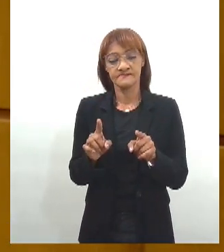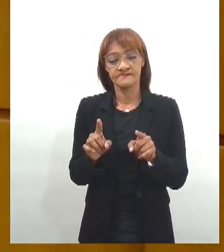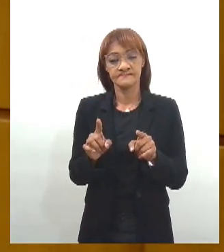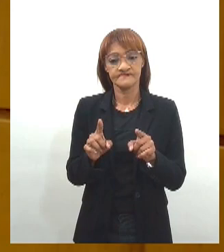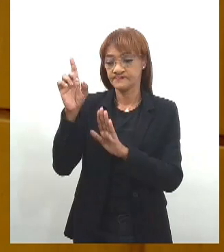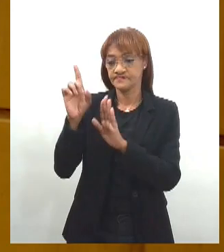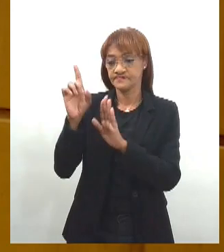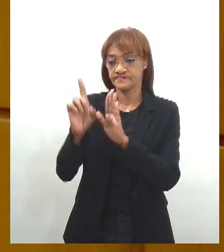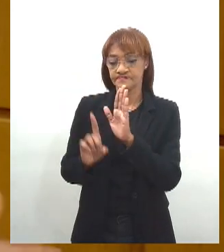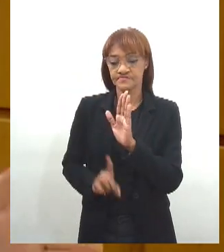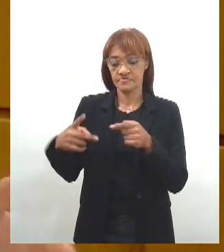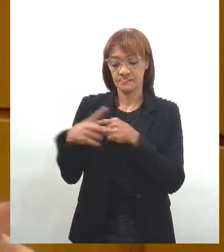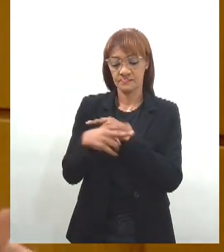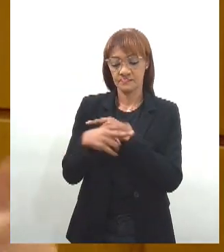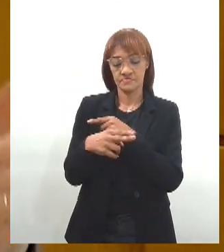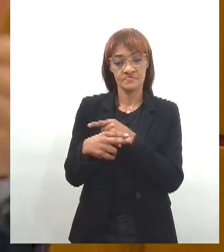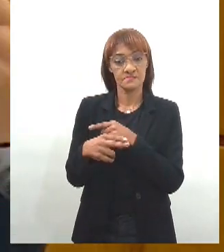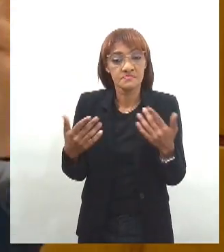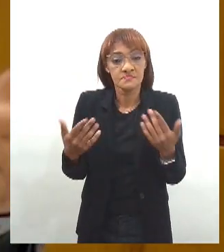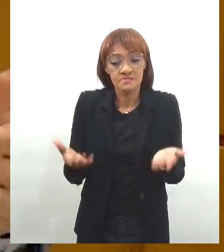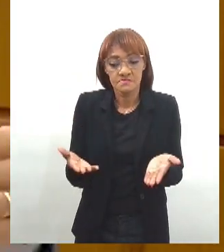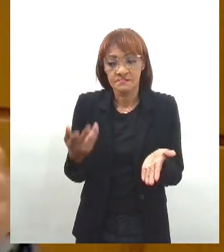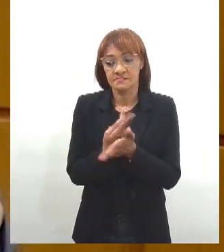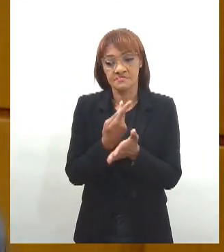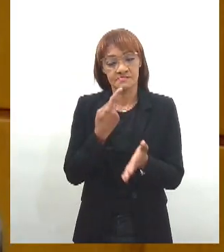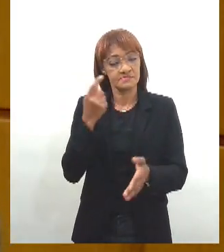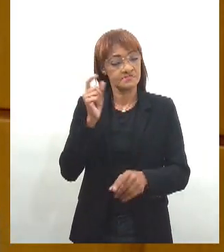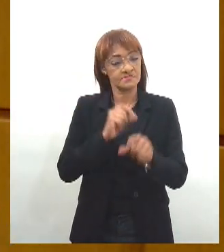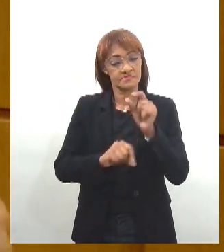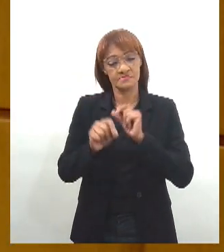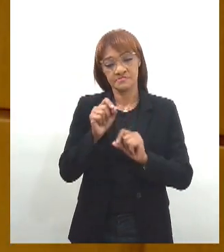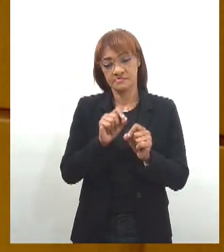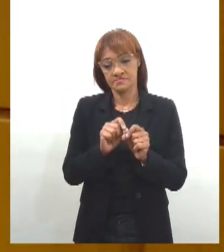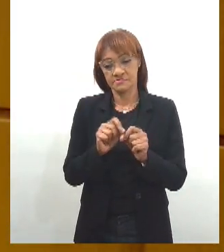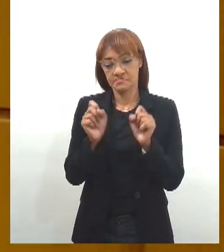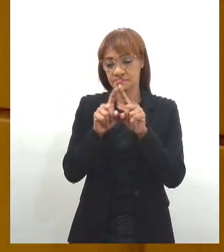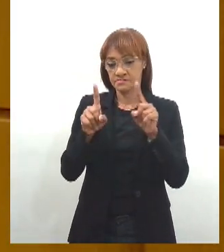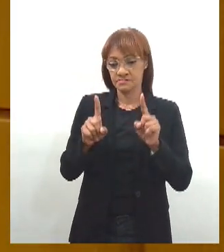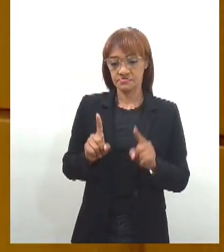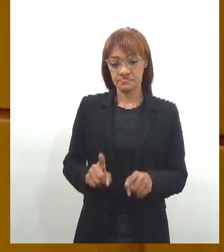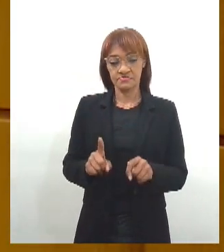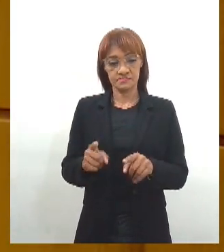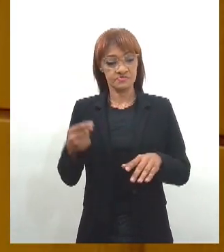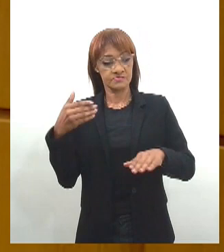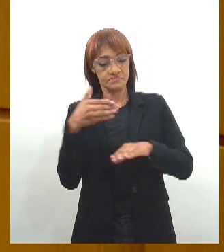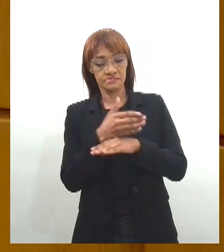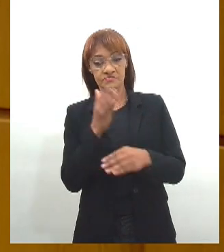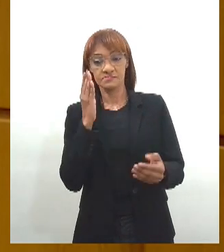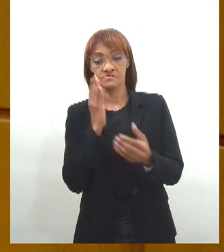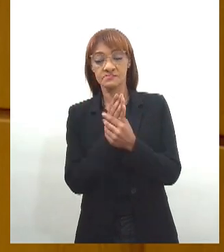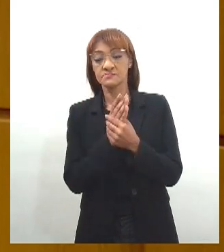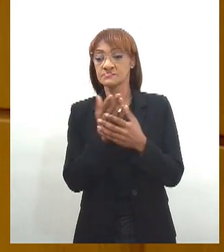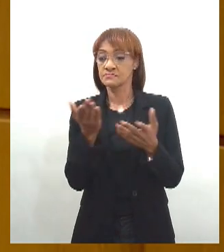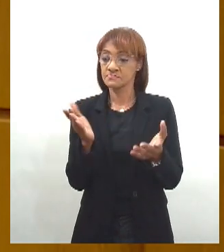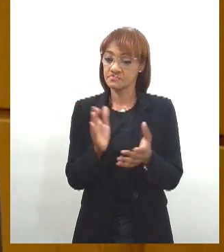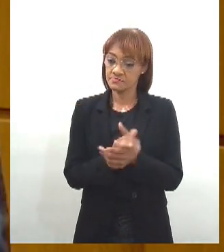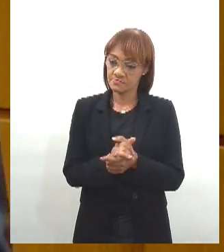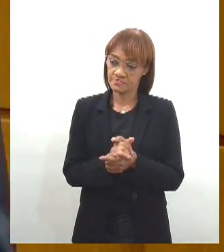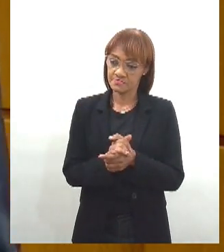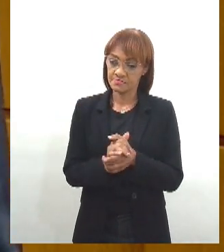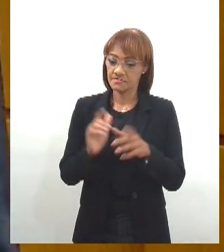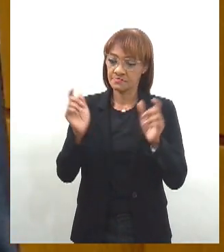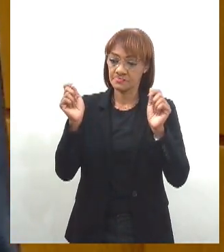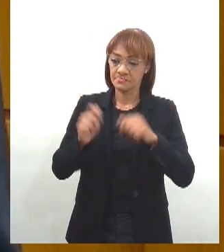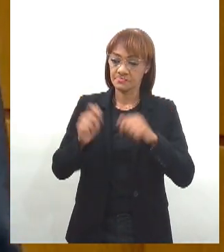está acontecendo? Vários servidores estão batendo a porta do judiciário para buscarem